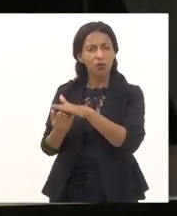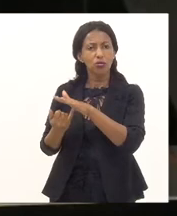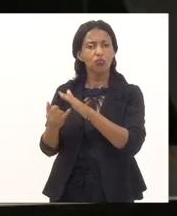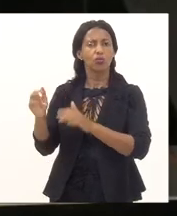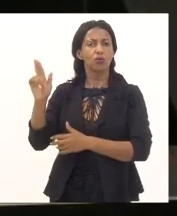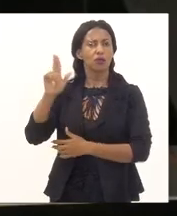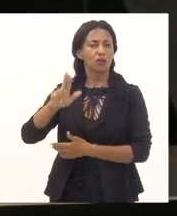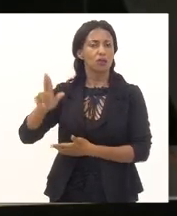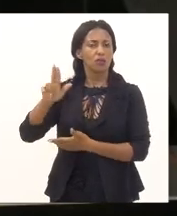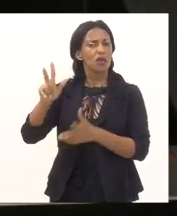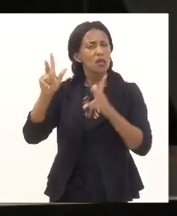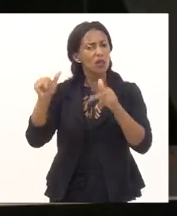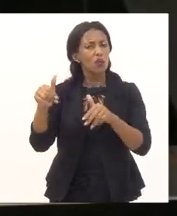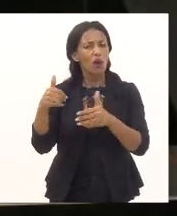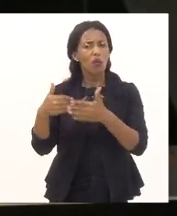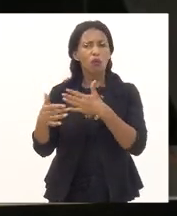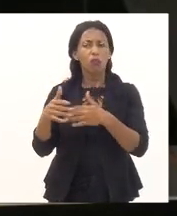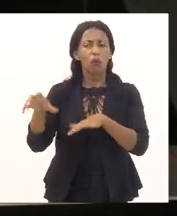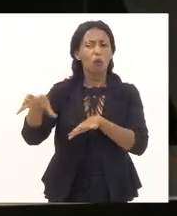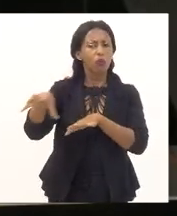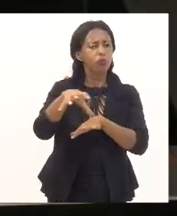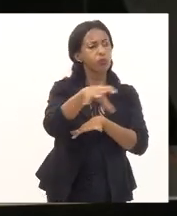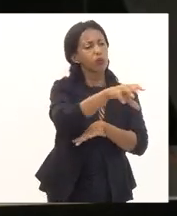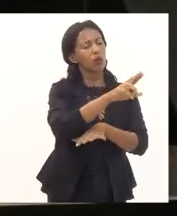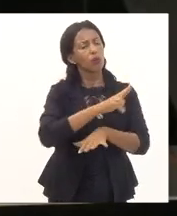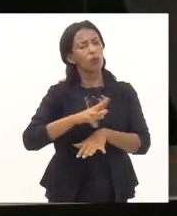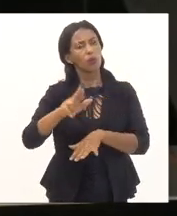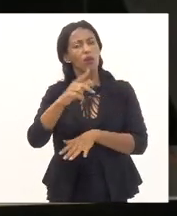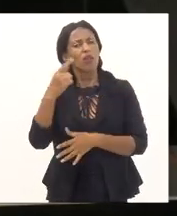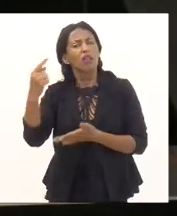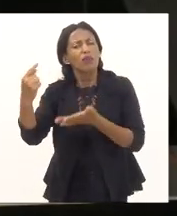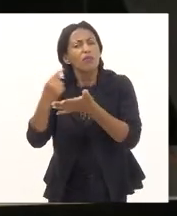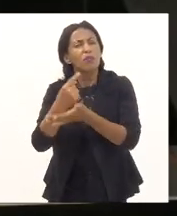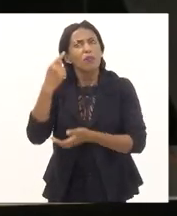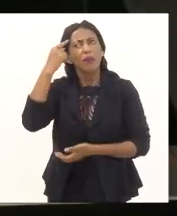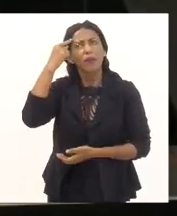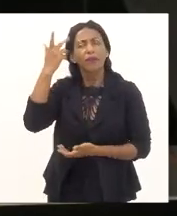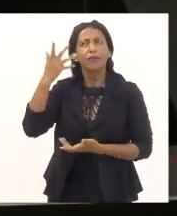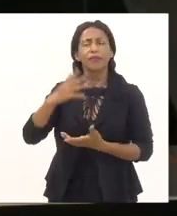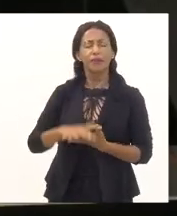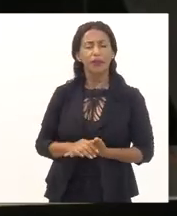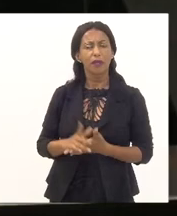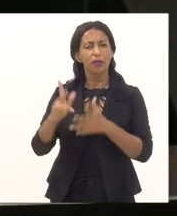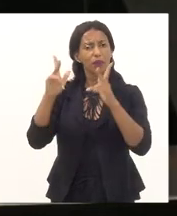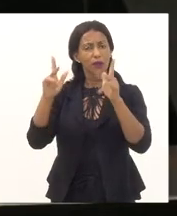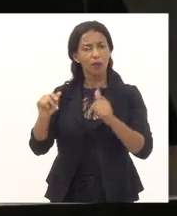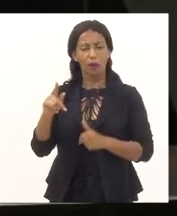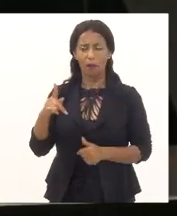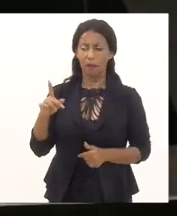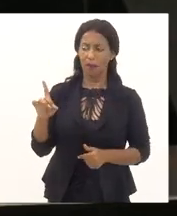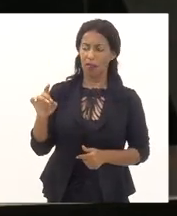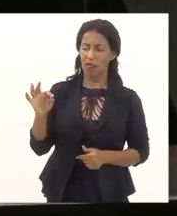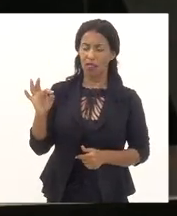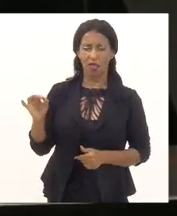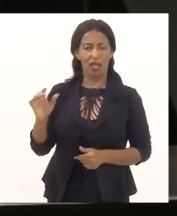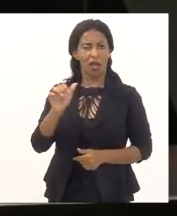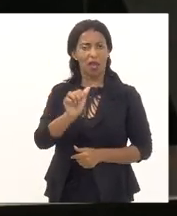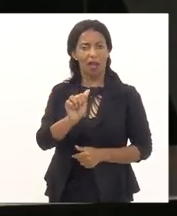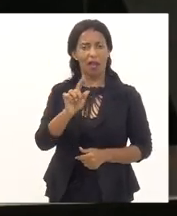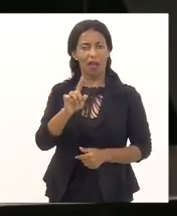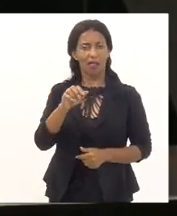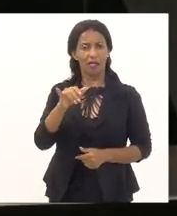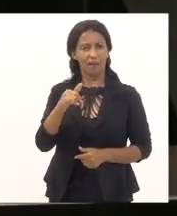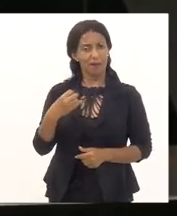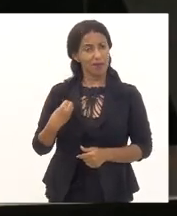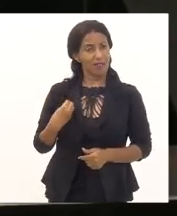para outra universidade. Eu fico me perguntando, como bem disse meu companheiro do PDT, que mora, meu companheiro Ademir, que